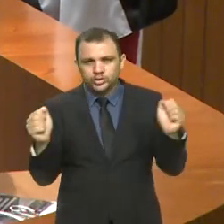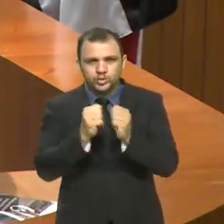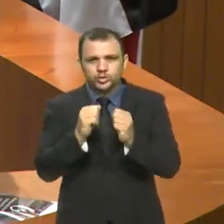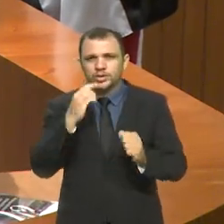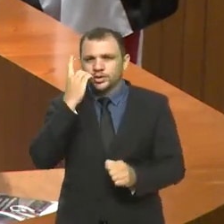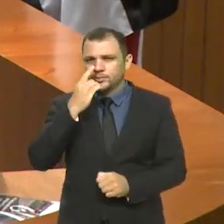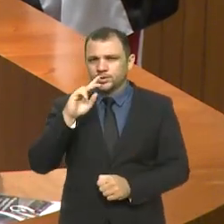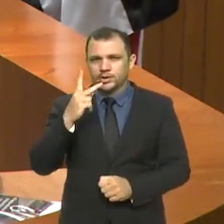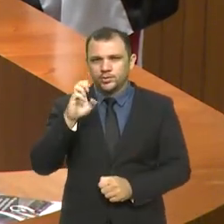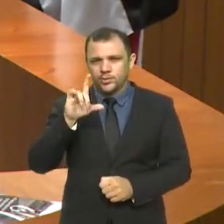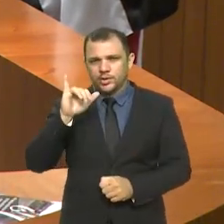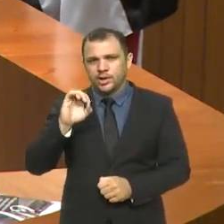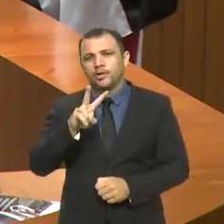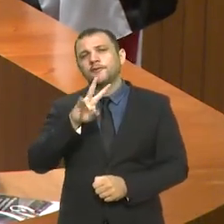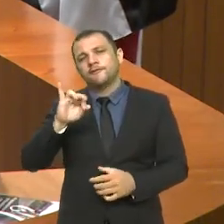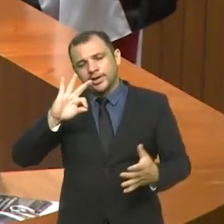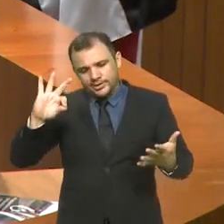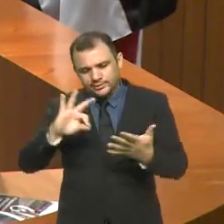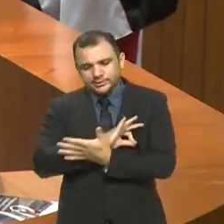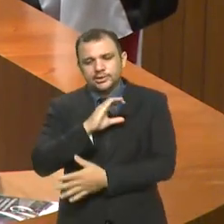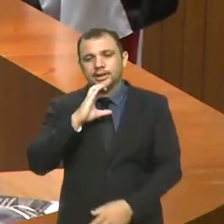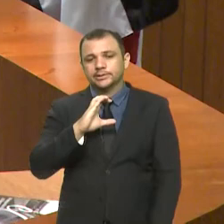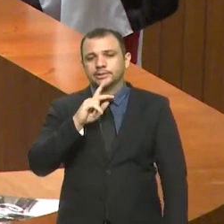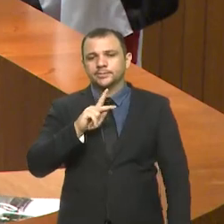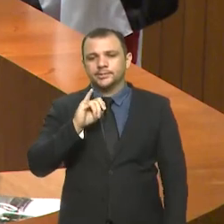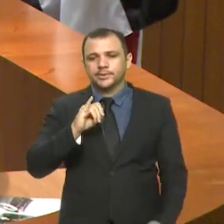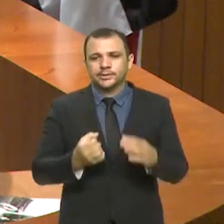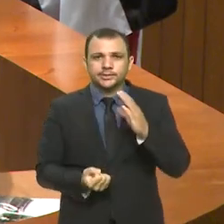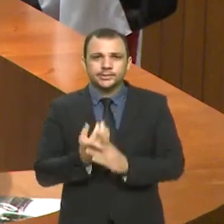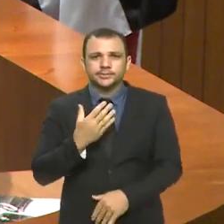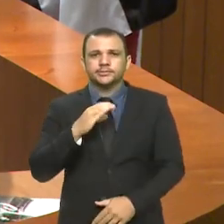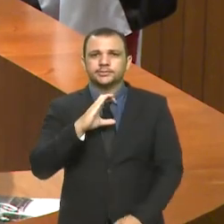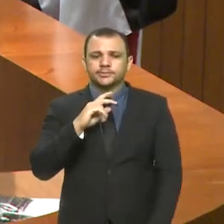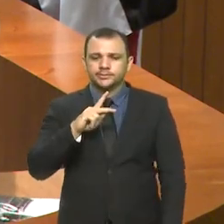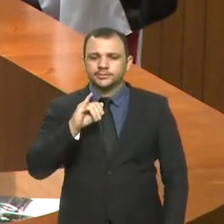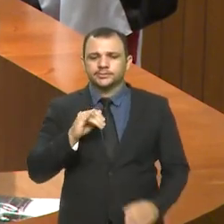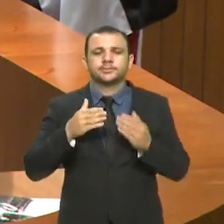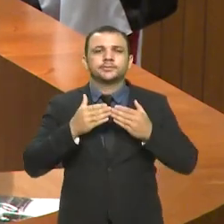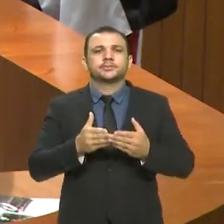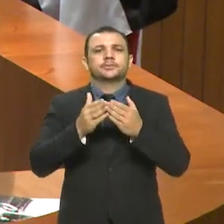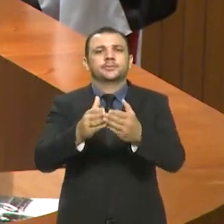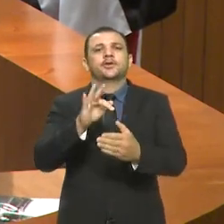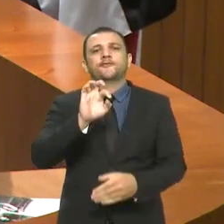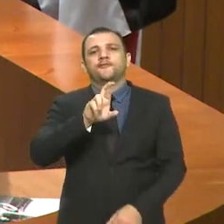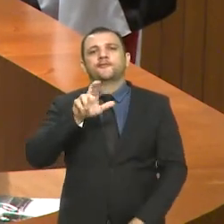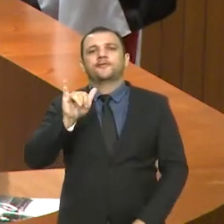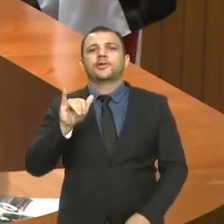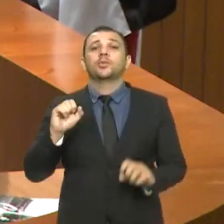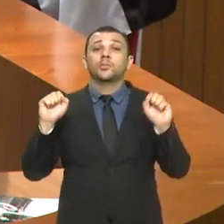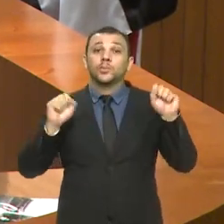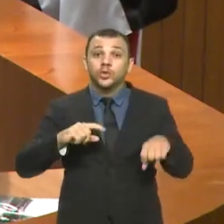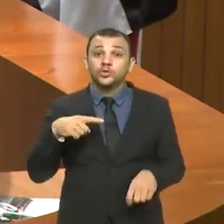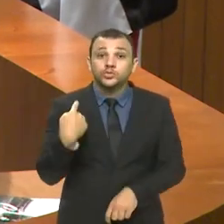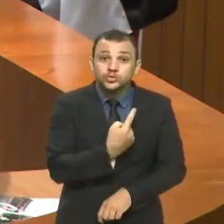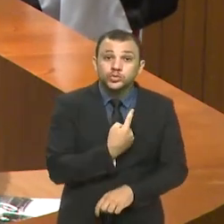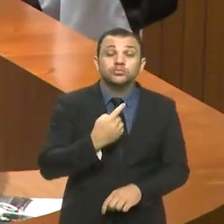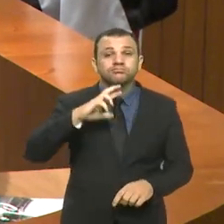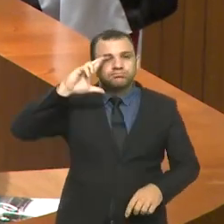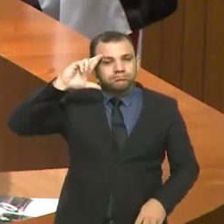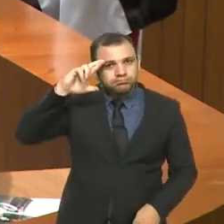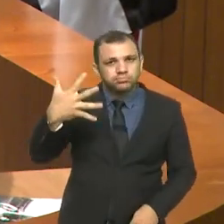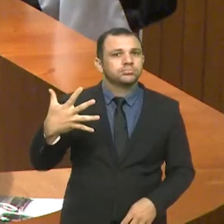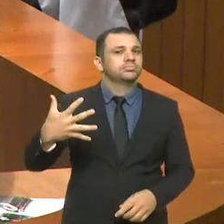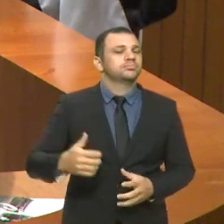a CPI do PR, para que nós possamos, de uma vez por todas, deputado Elton, ontem se